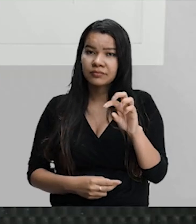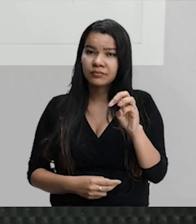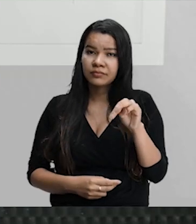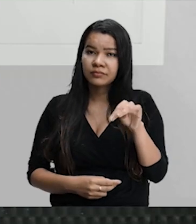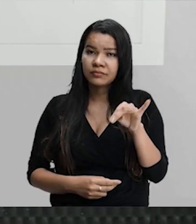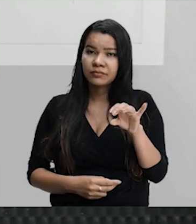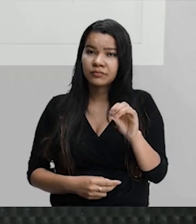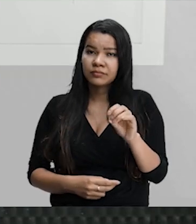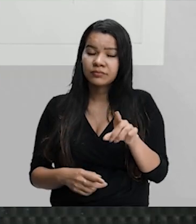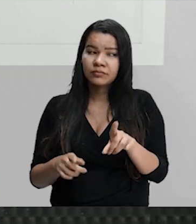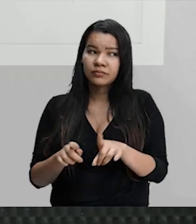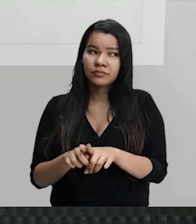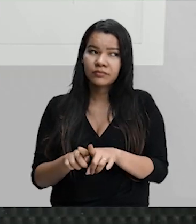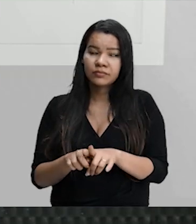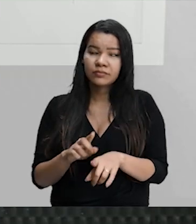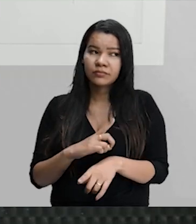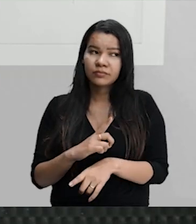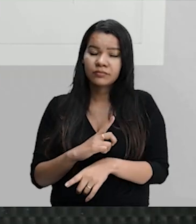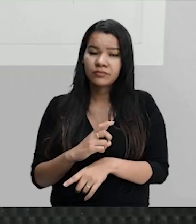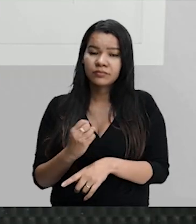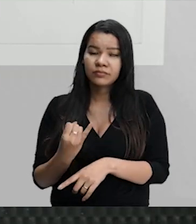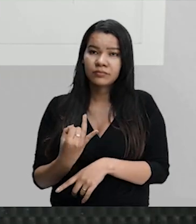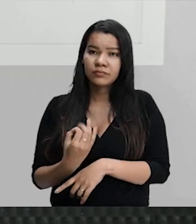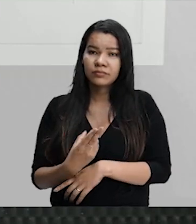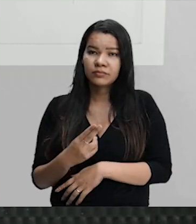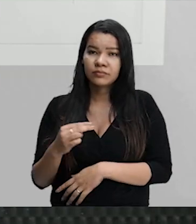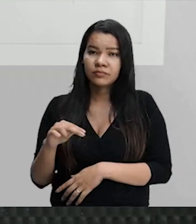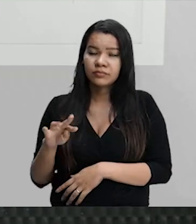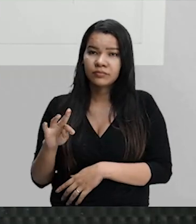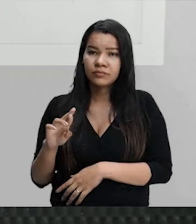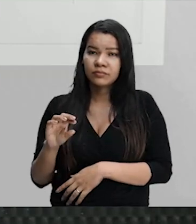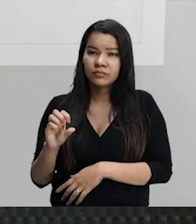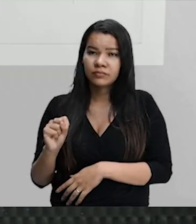E tem uma quantidade de nêutrons, pronto,